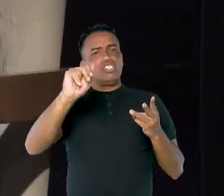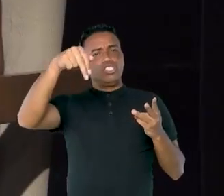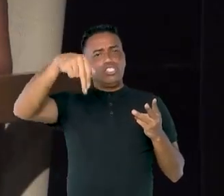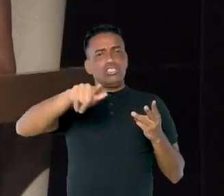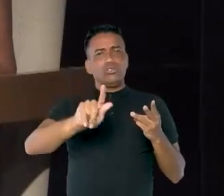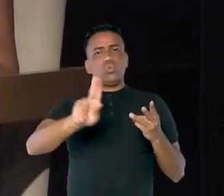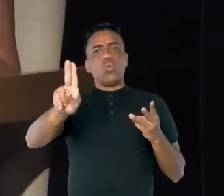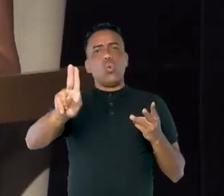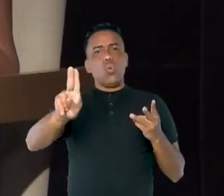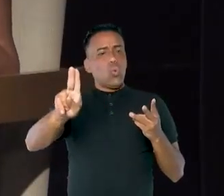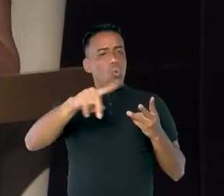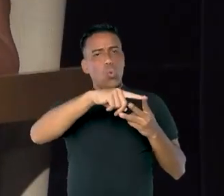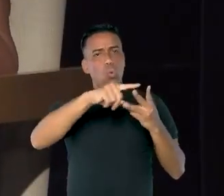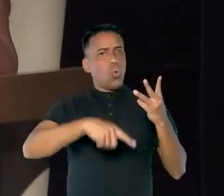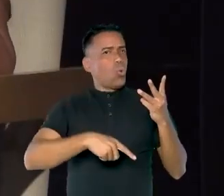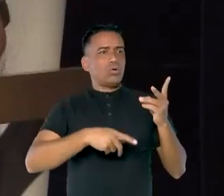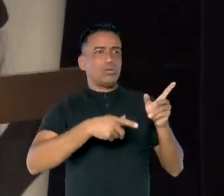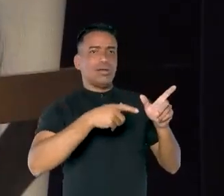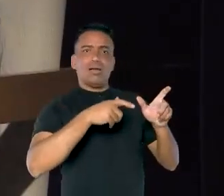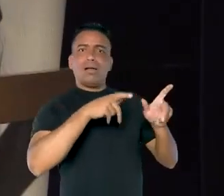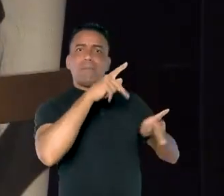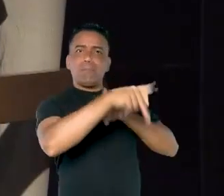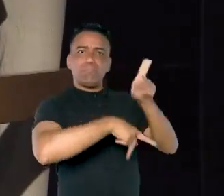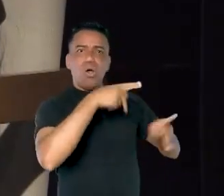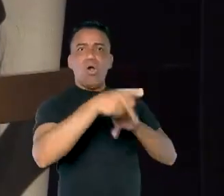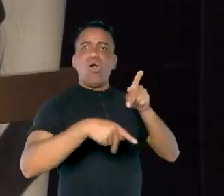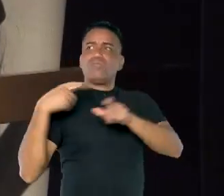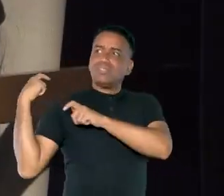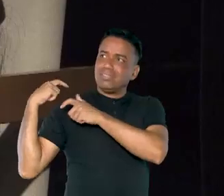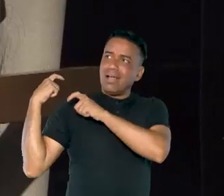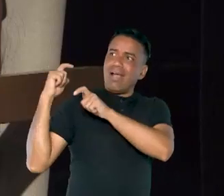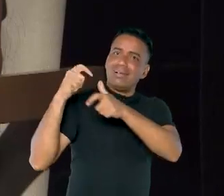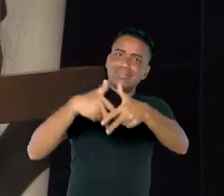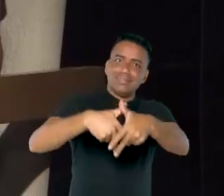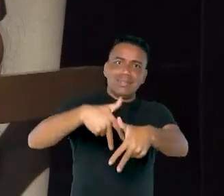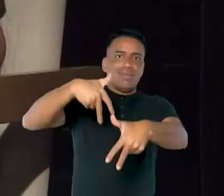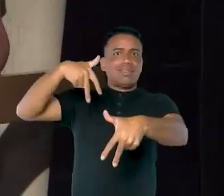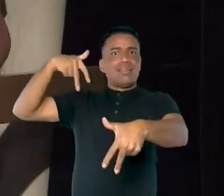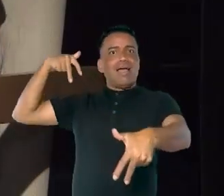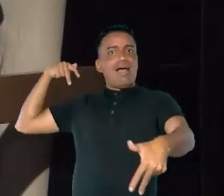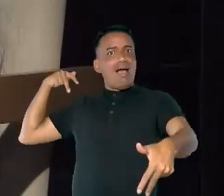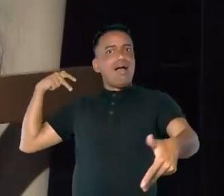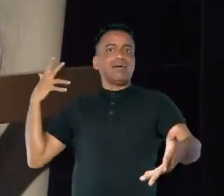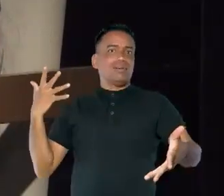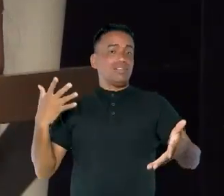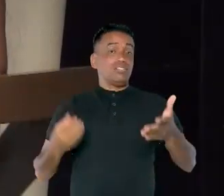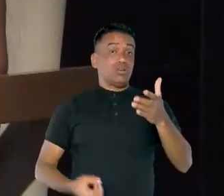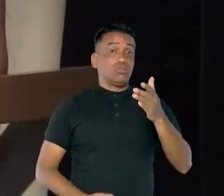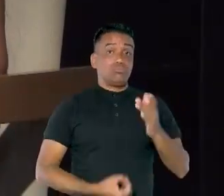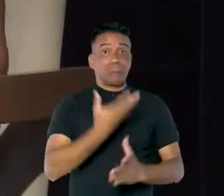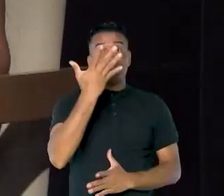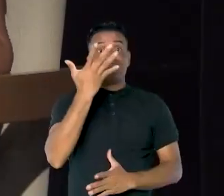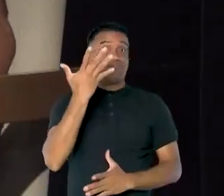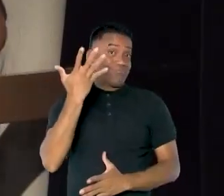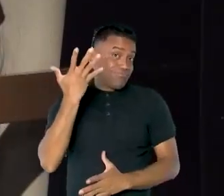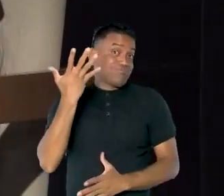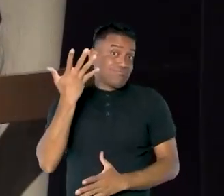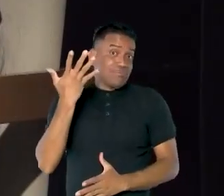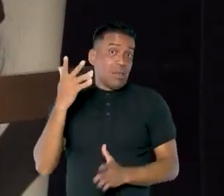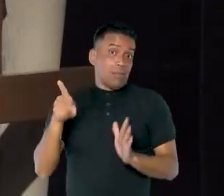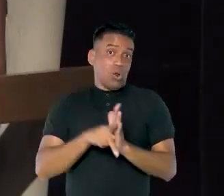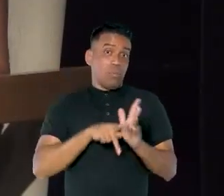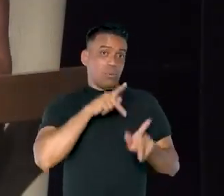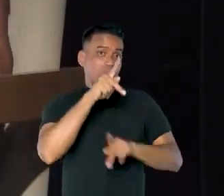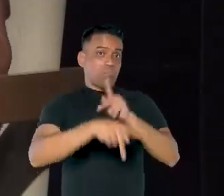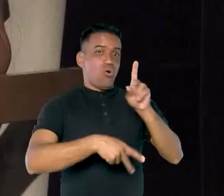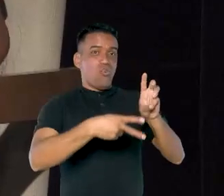se tem hoje nesses espaços, ela tem uma ancestralidade, né, que é a originalidade dela, né, que é desse